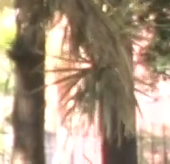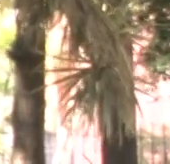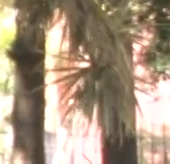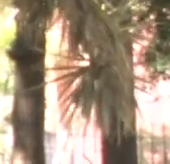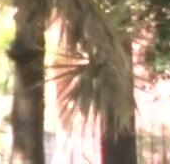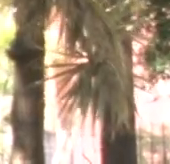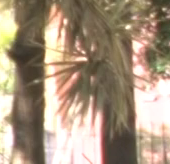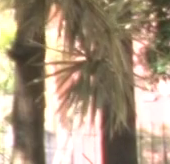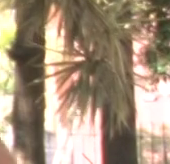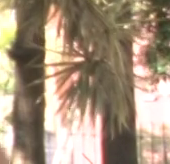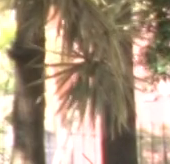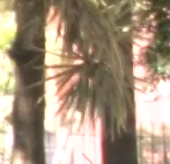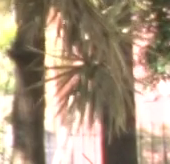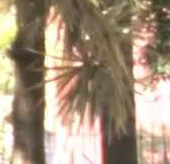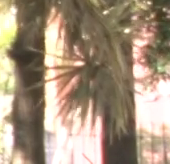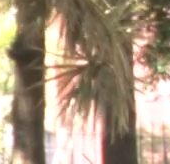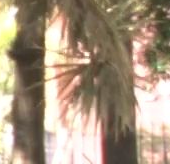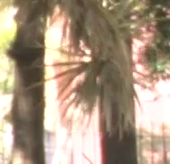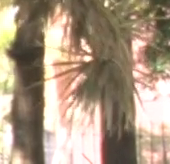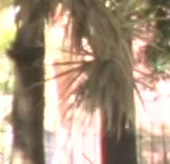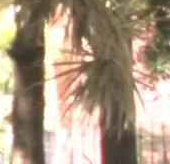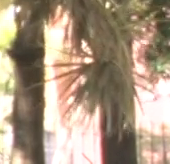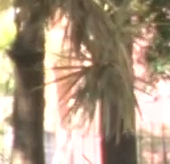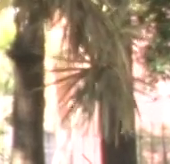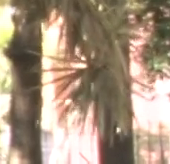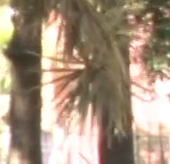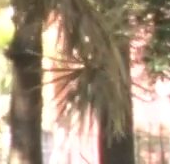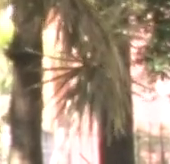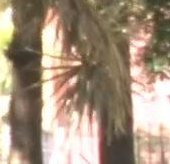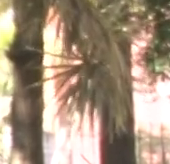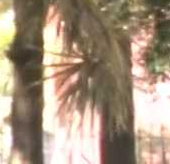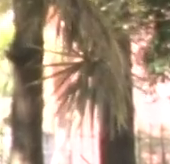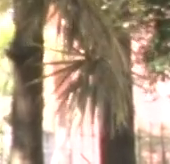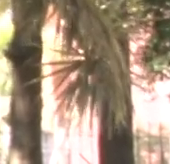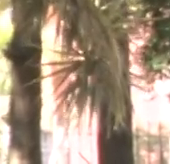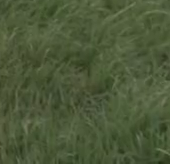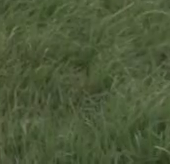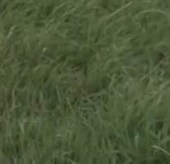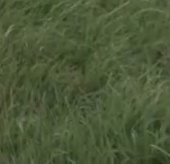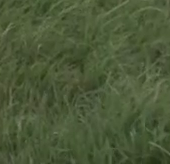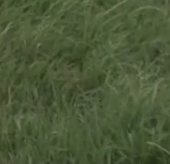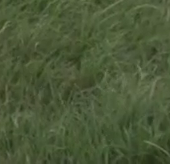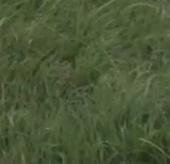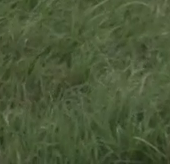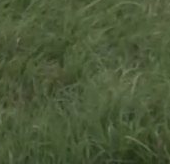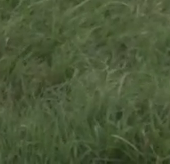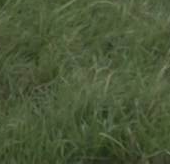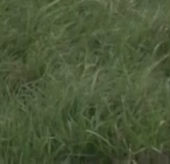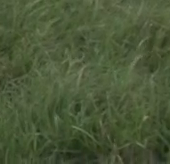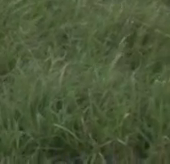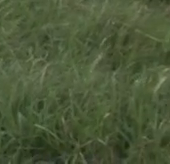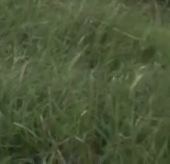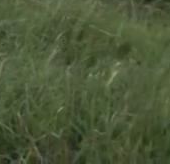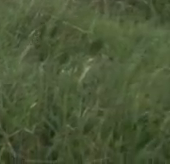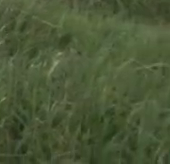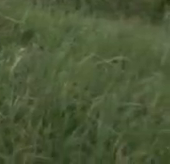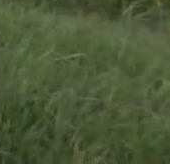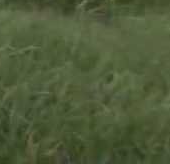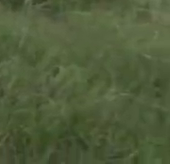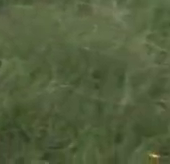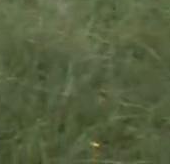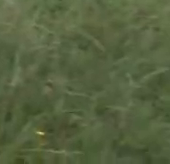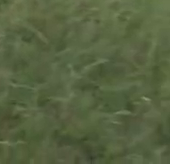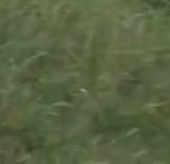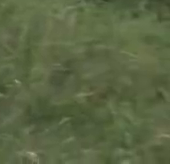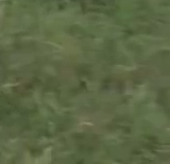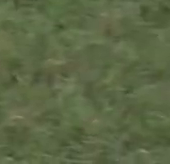de vida e leva desenvolvimento correto para os animais. Então, tu saber que no teu trabalho de